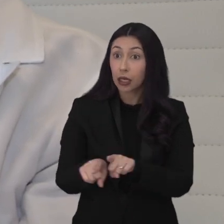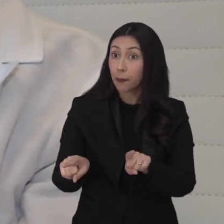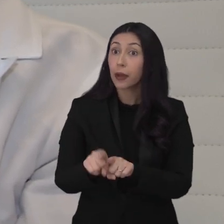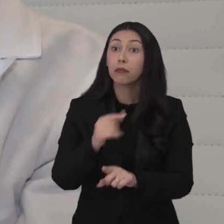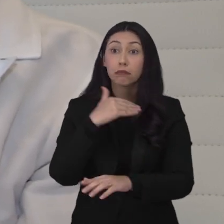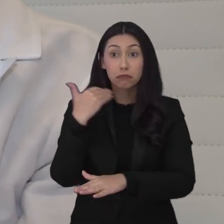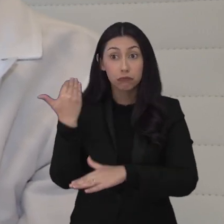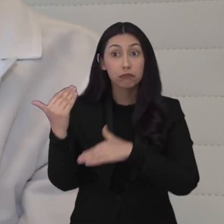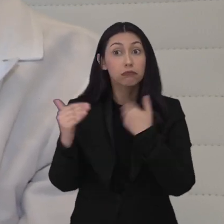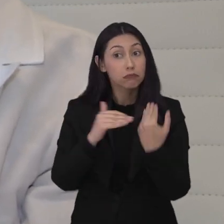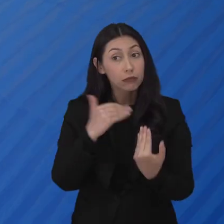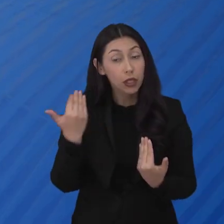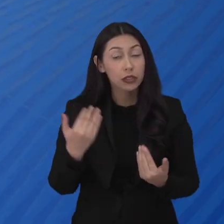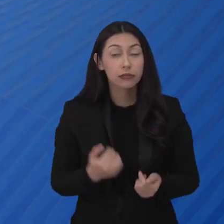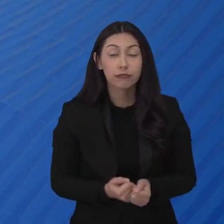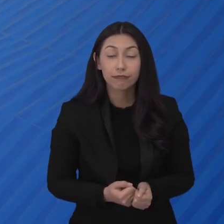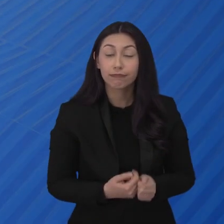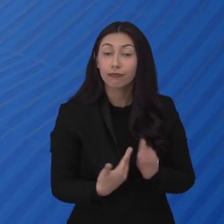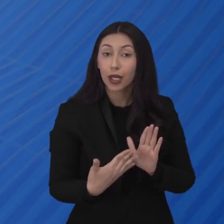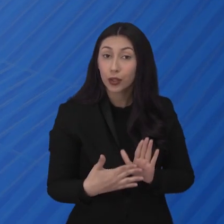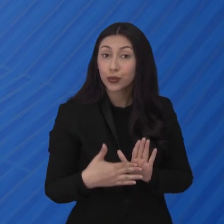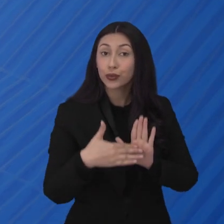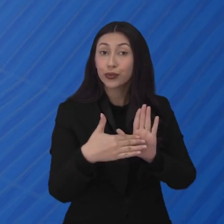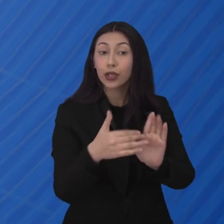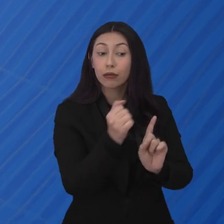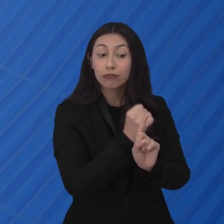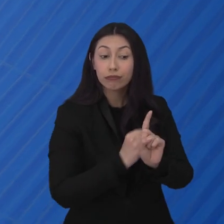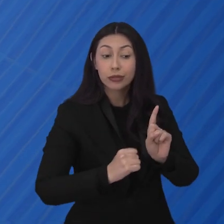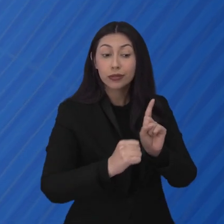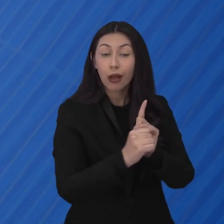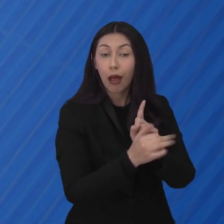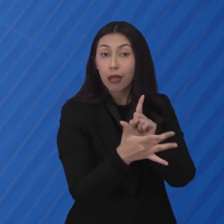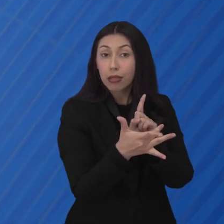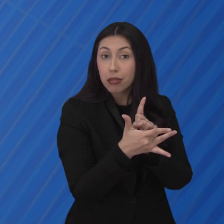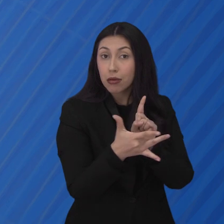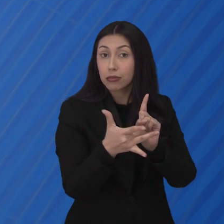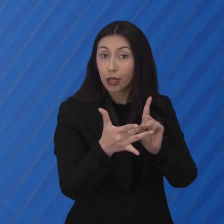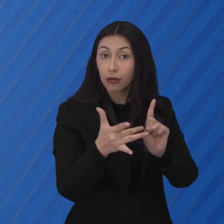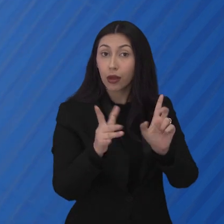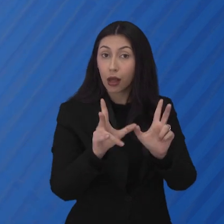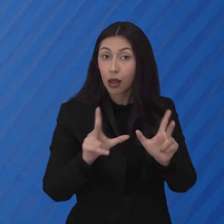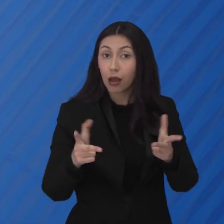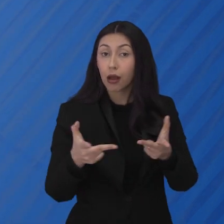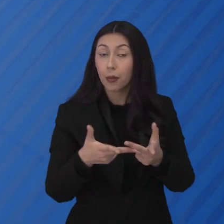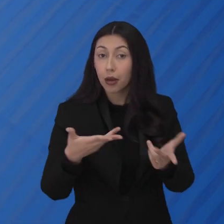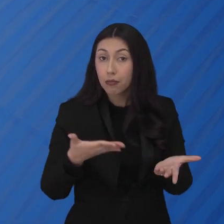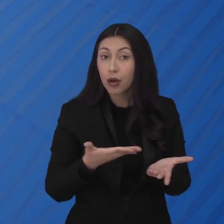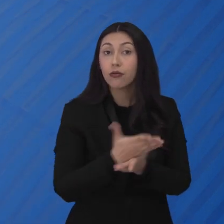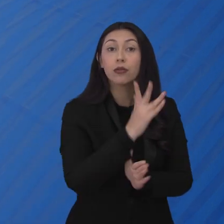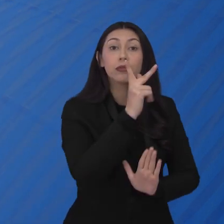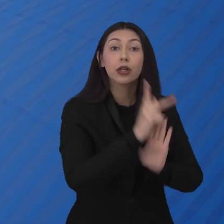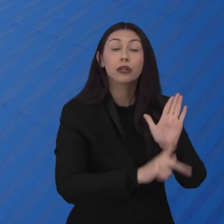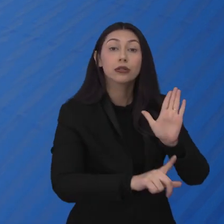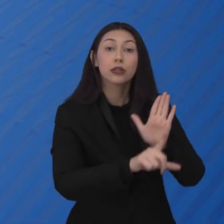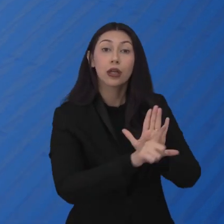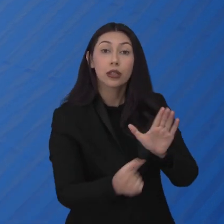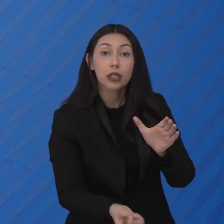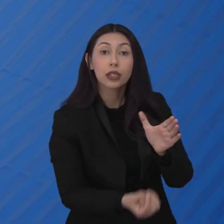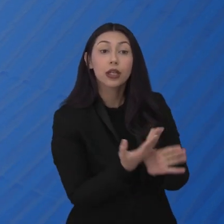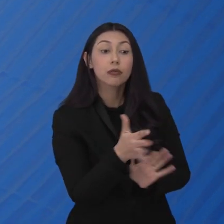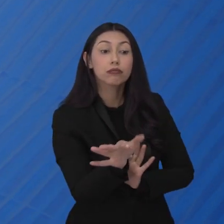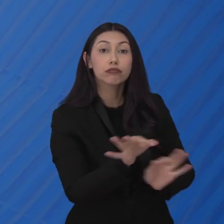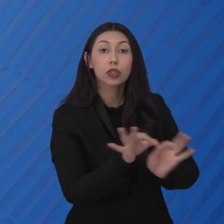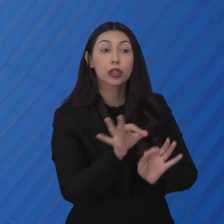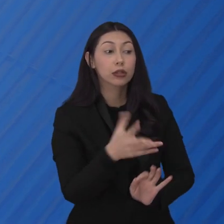pelo país e casos de óbito para contribuir na construção de uma sociedade mais saudável a câmara aprovou o projeto de